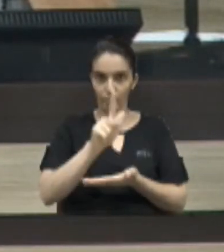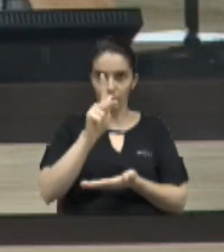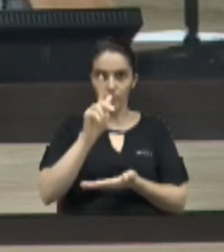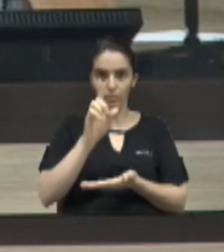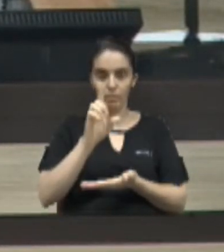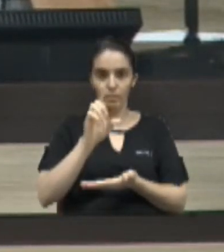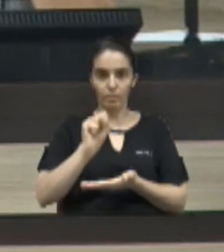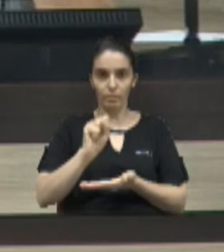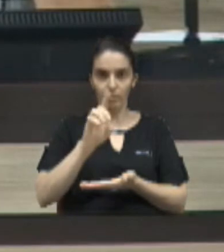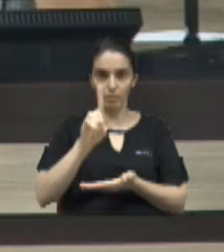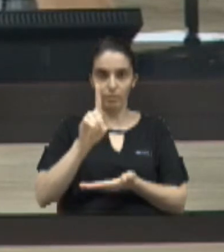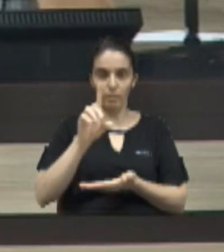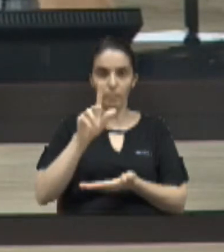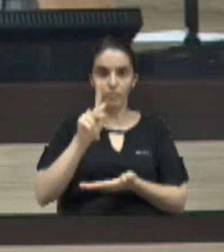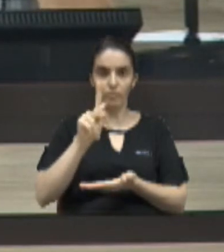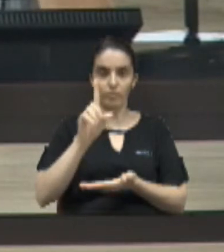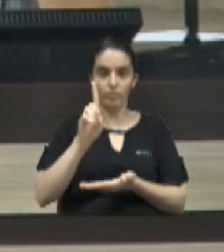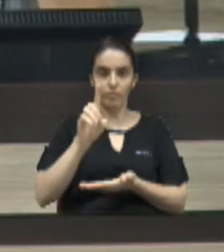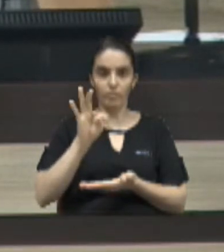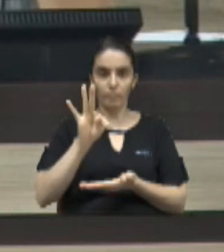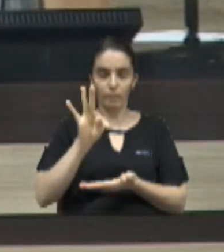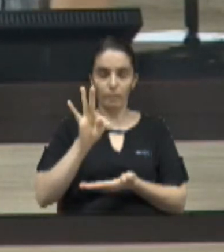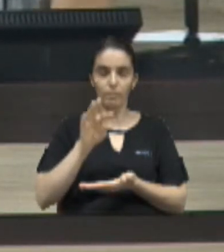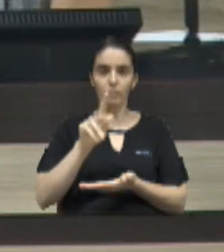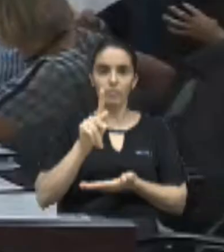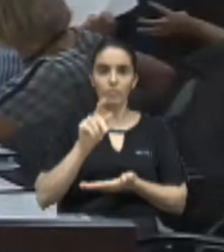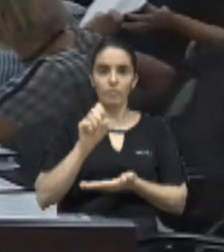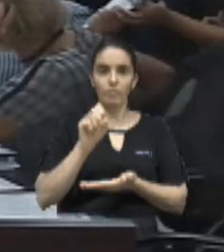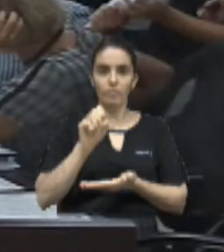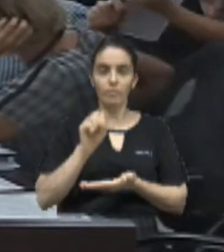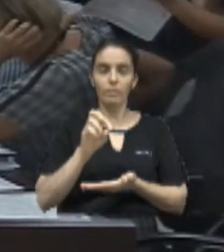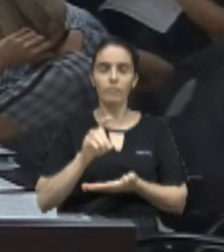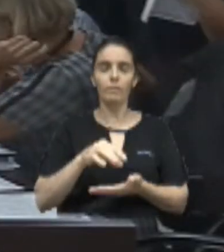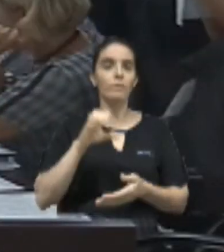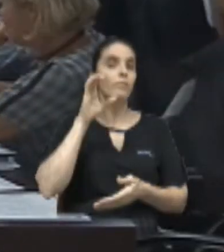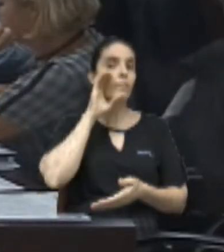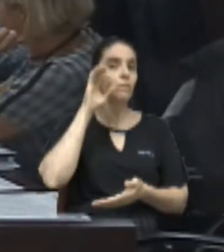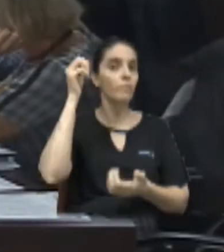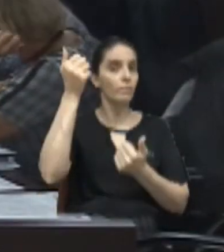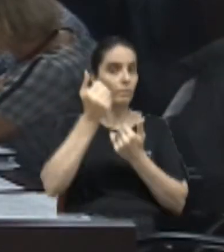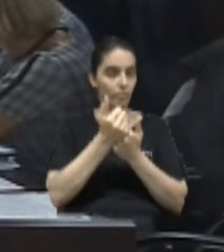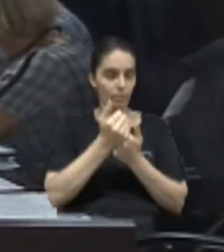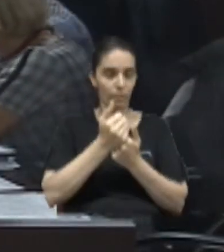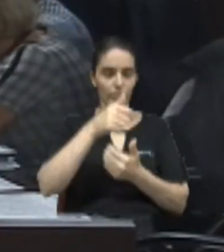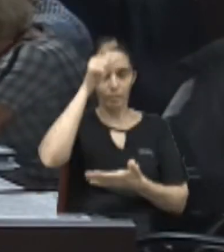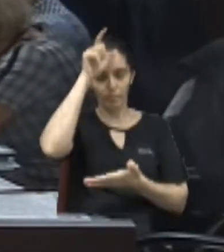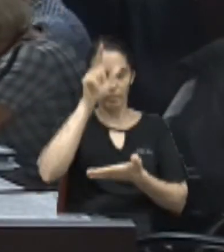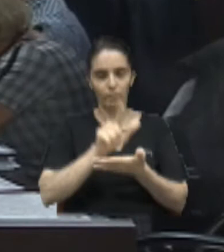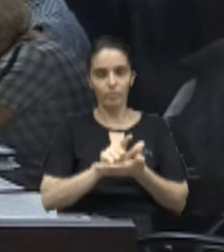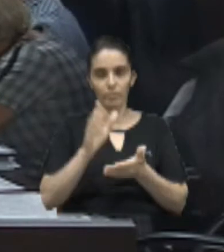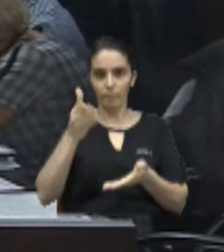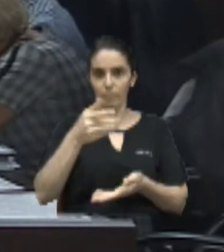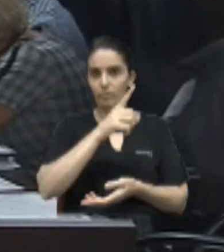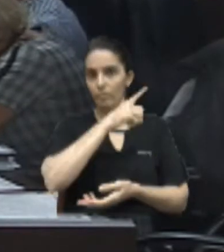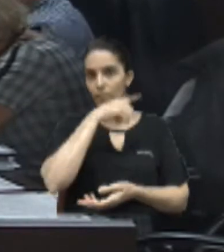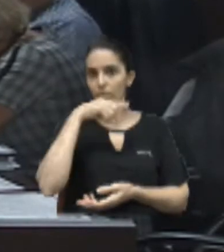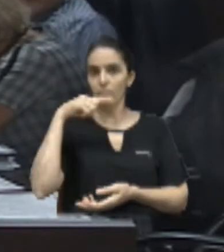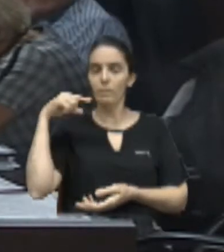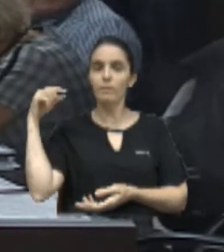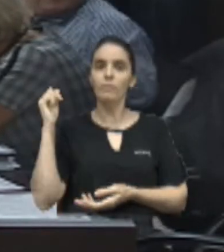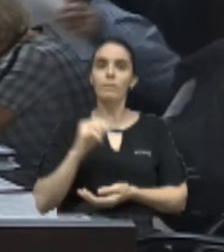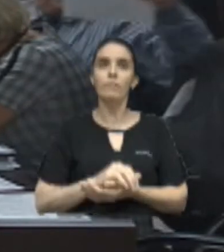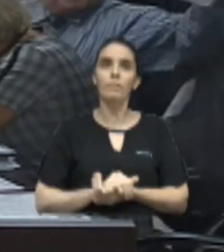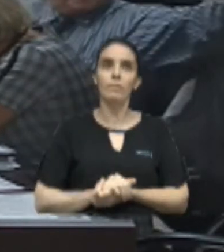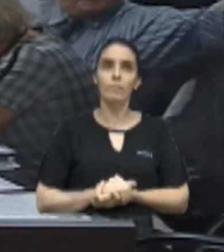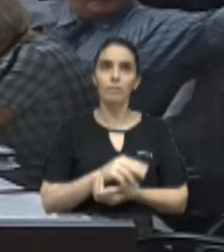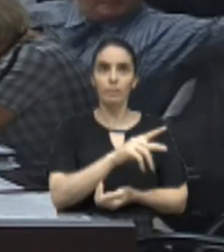PRB, PDT, e a Constância Félix é vice-líder. Uma questão de ordem da vereadora Mayra Costa.